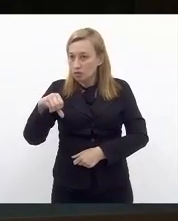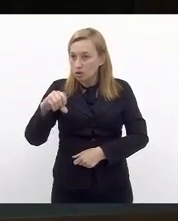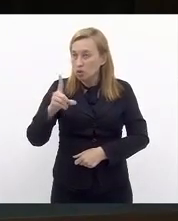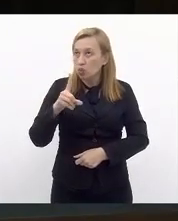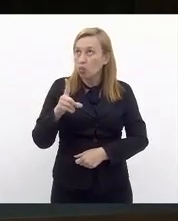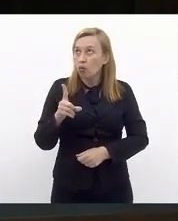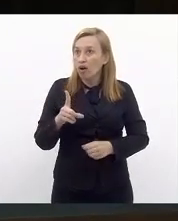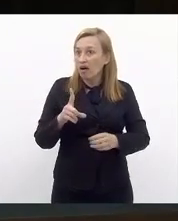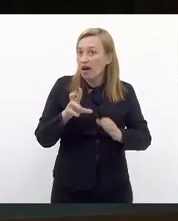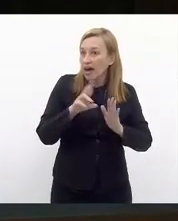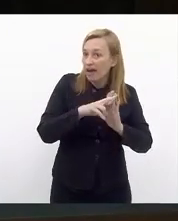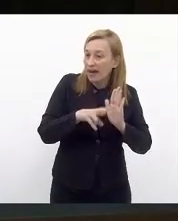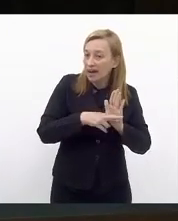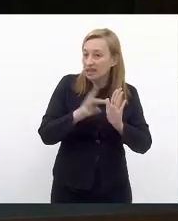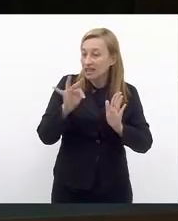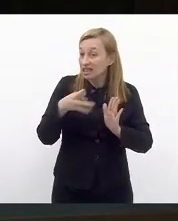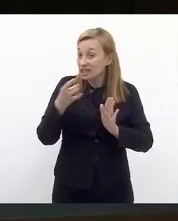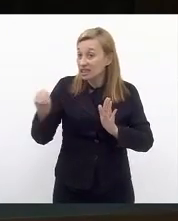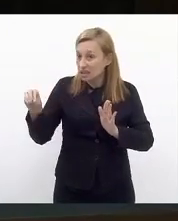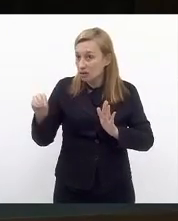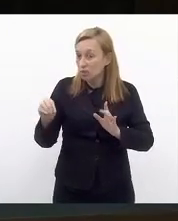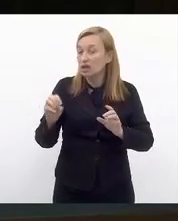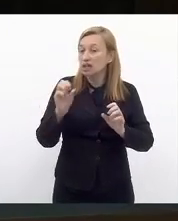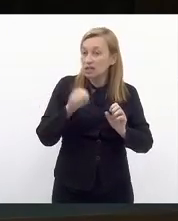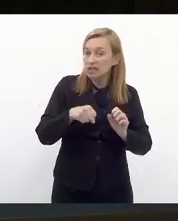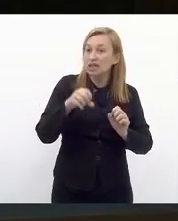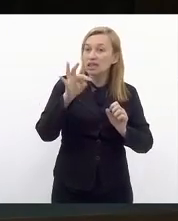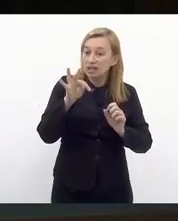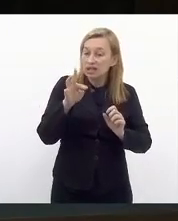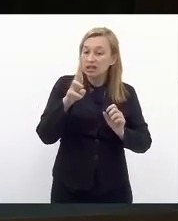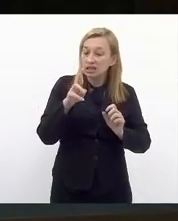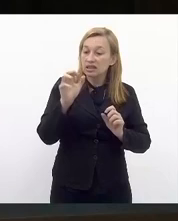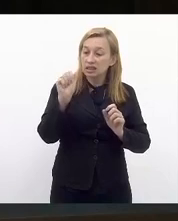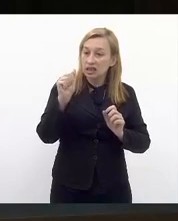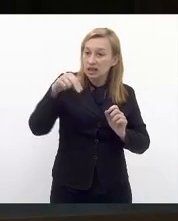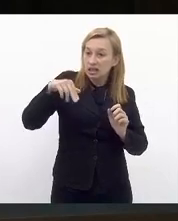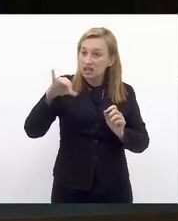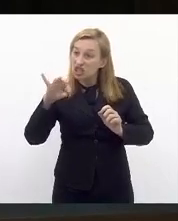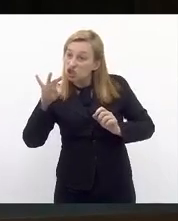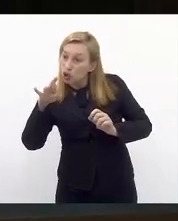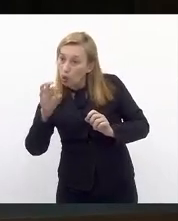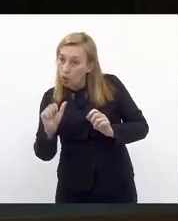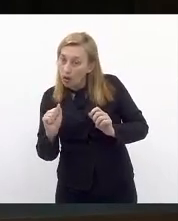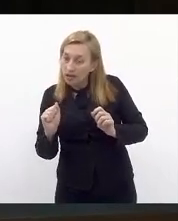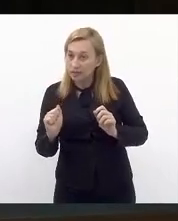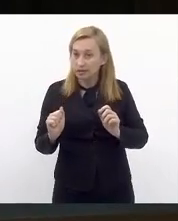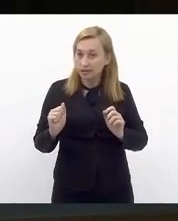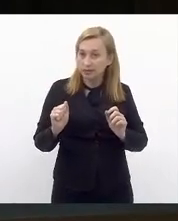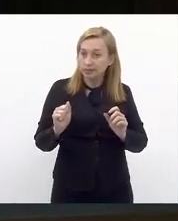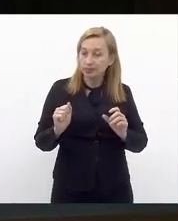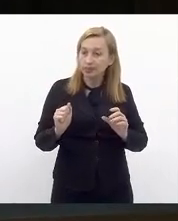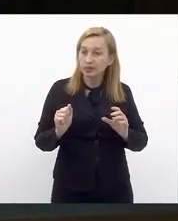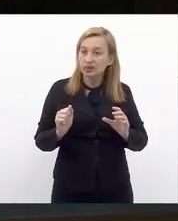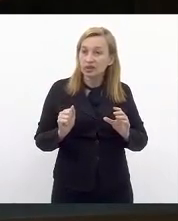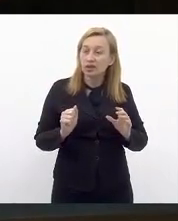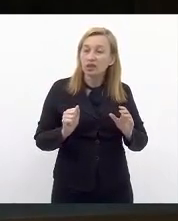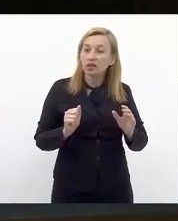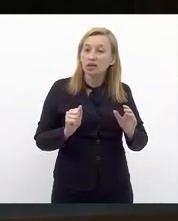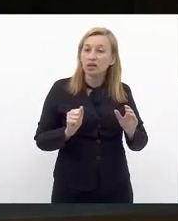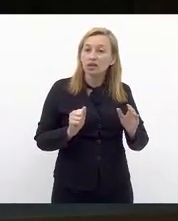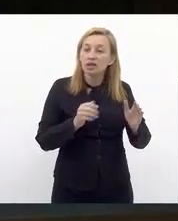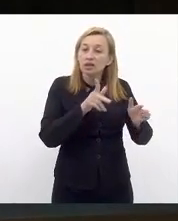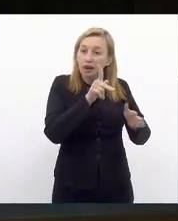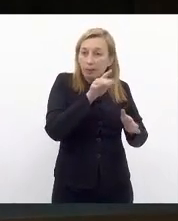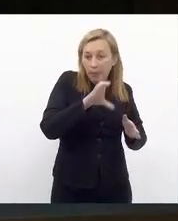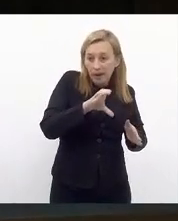não seria uma regra de transição mais uma regra de transitoriedade uma regra transitórias que se aplicaria entre a promulgação